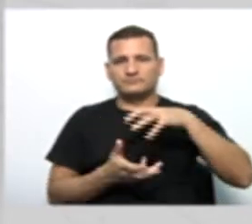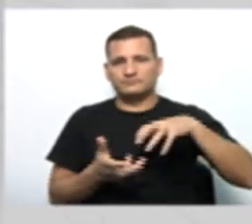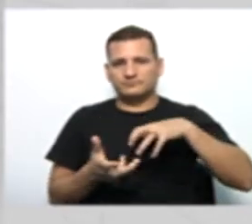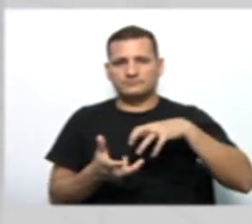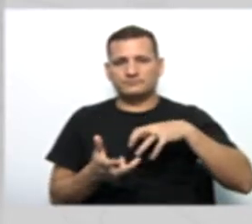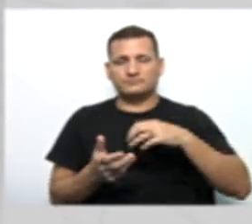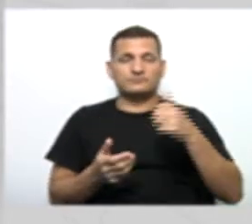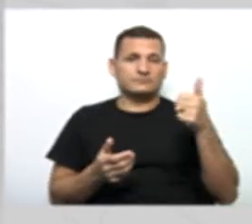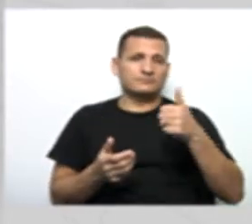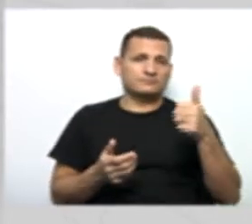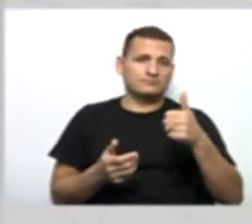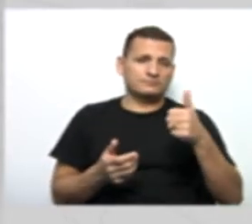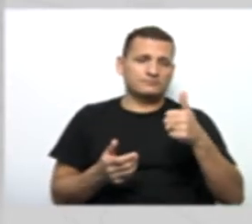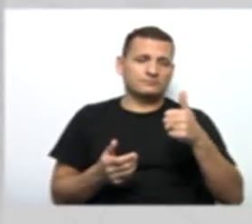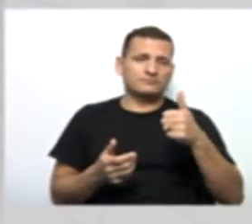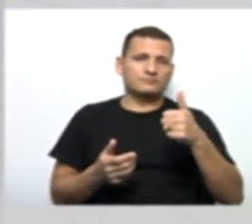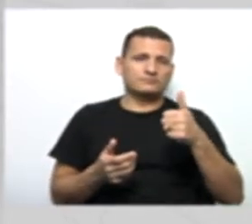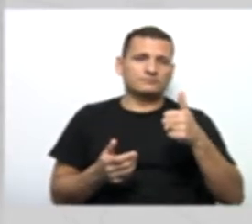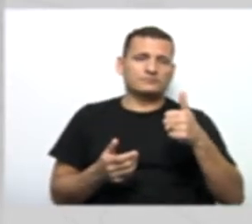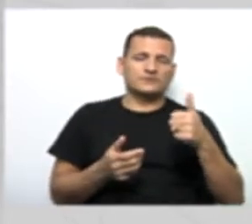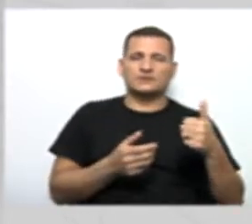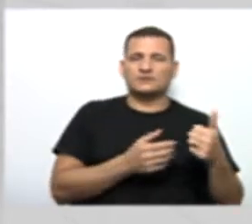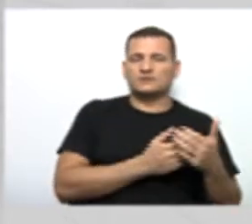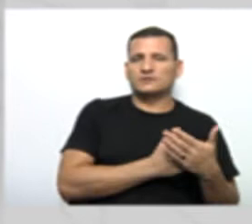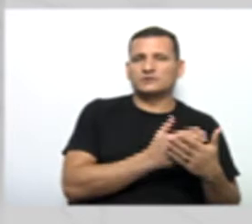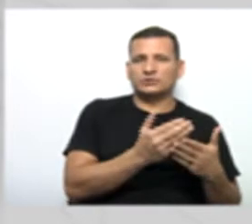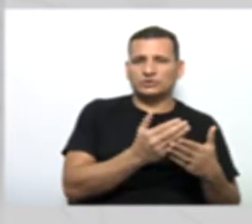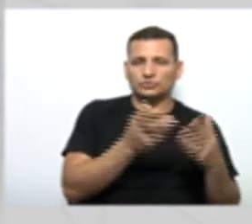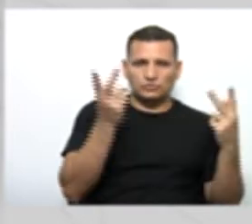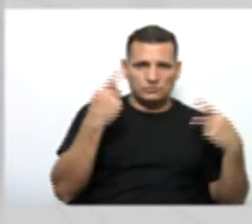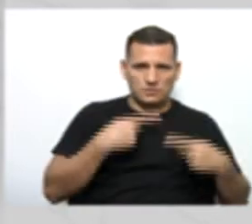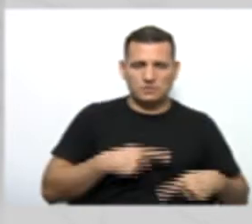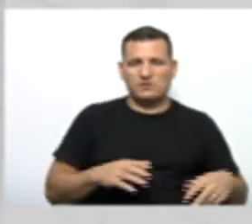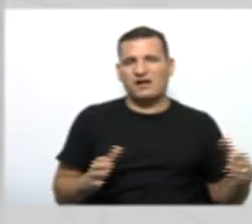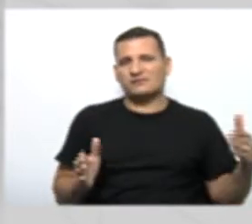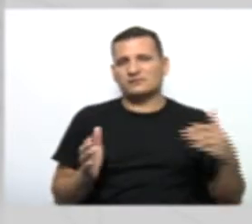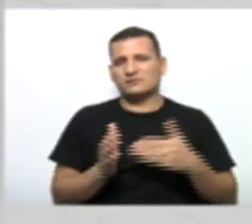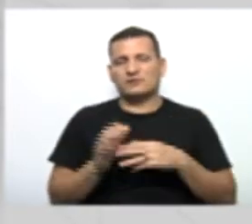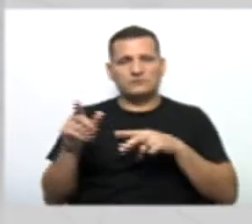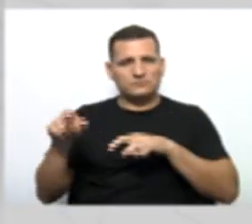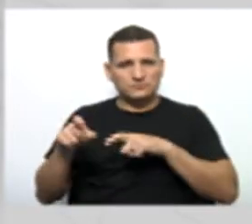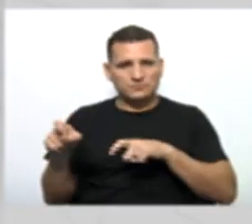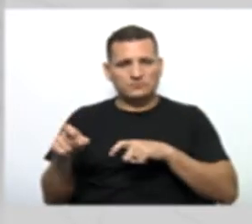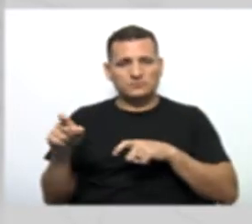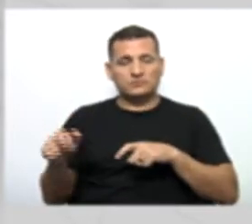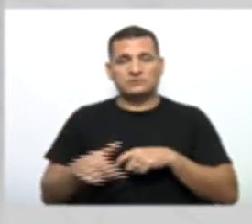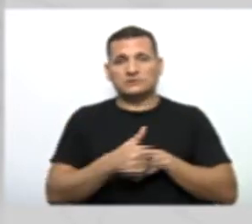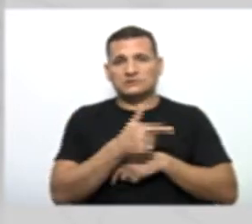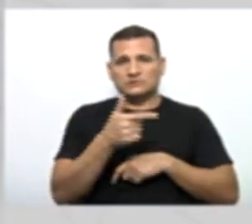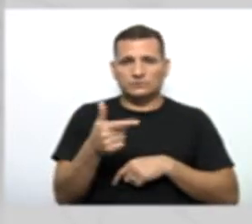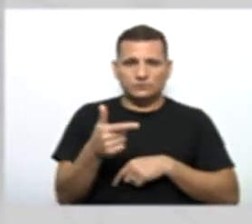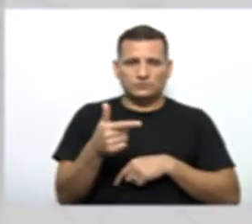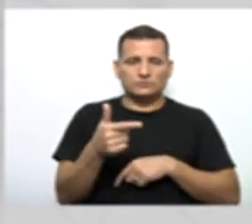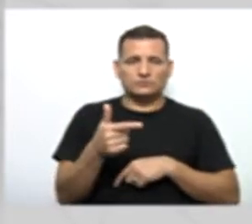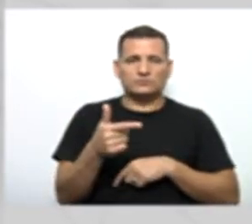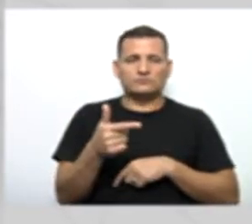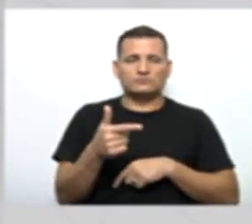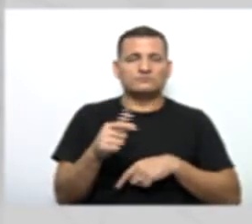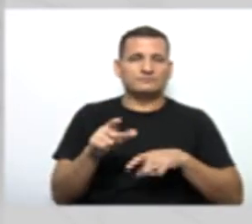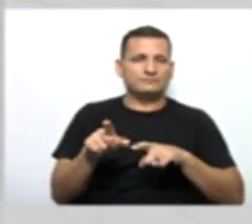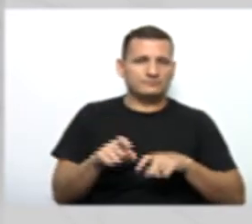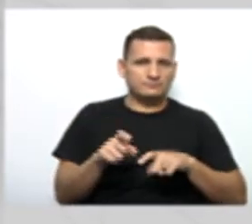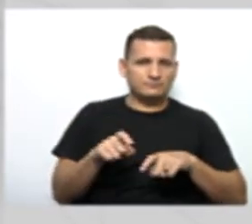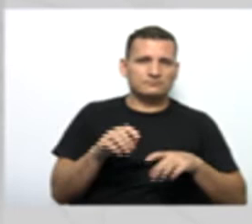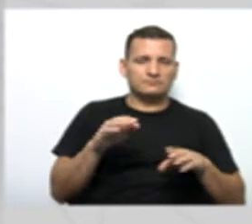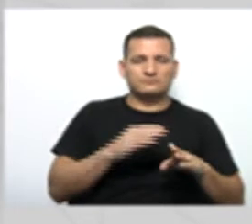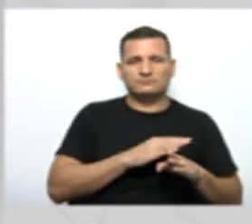estágio durou desde o início do homem até o início da agricultura. O segundo estágio, do início da